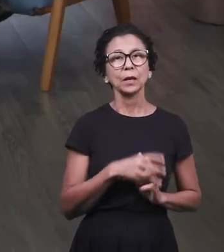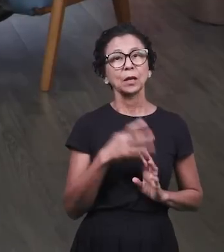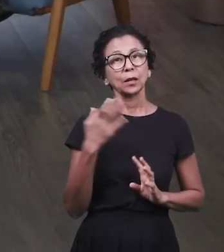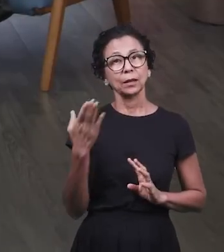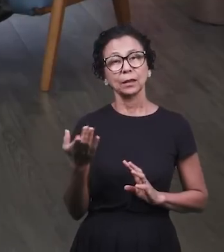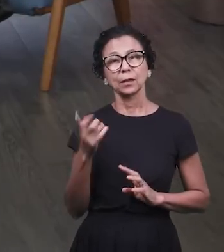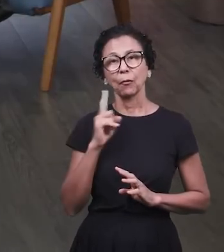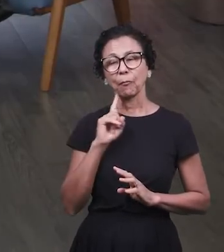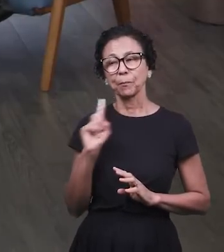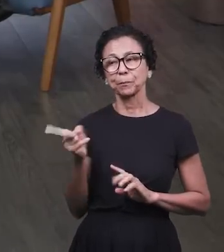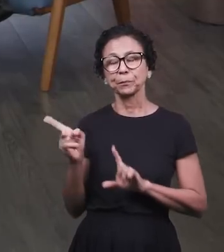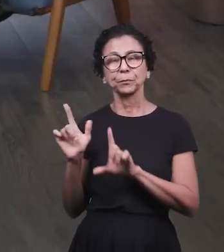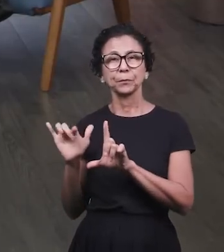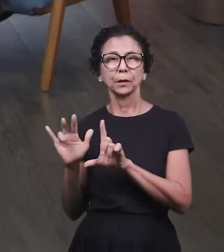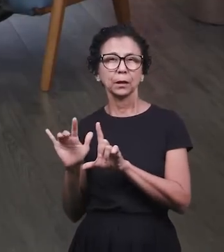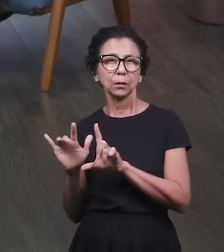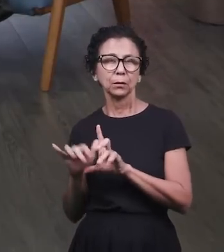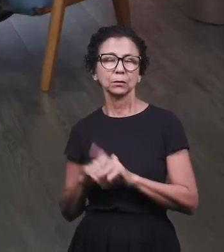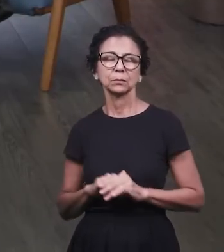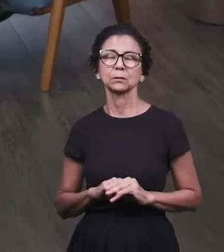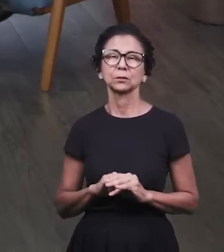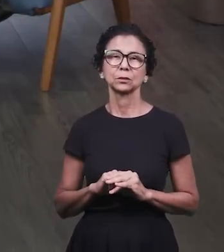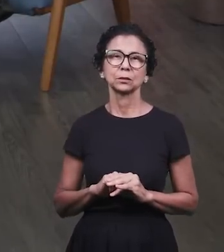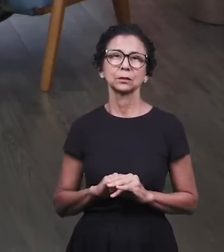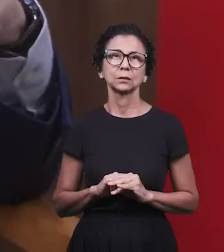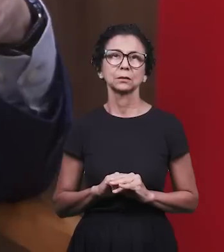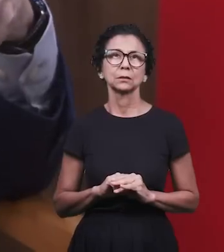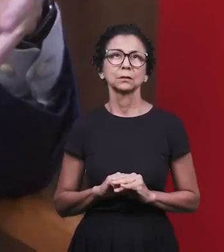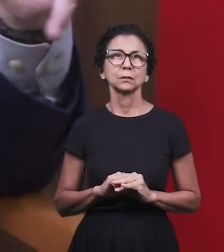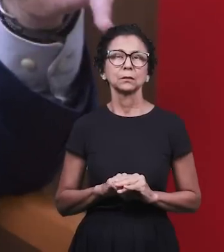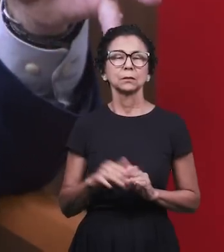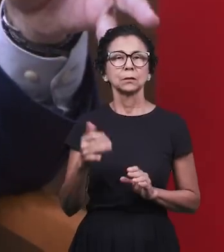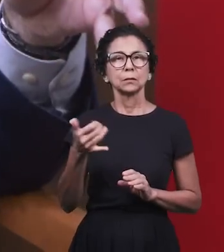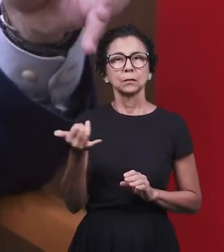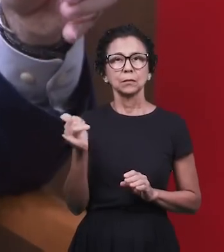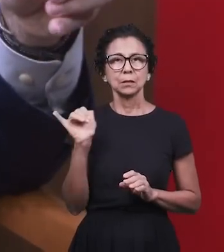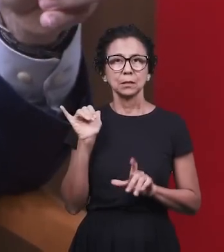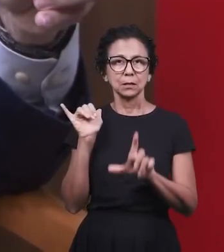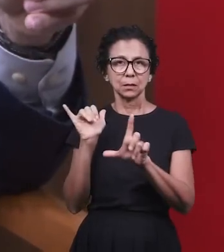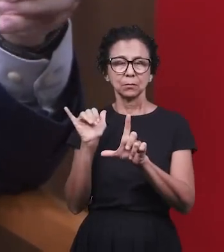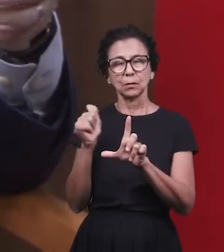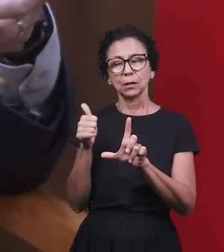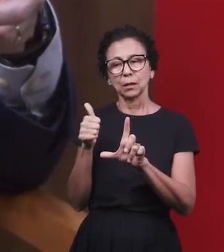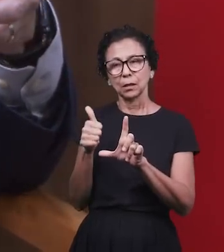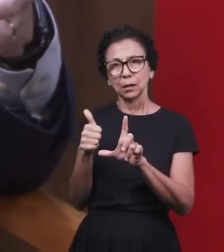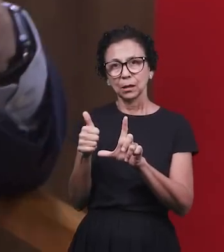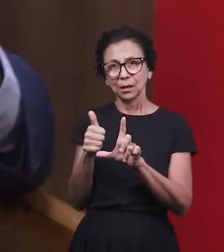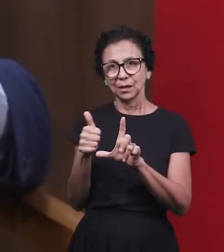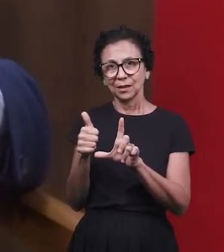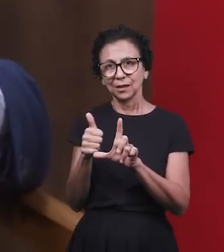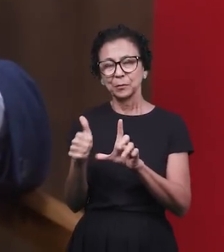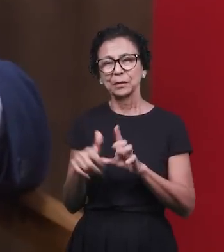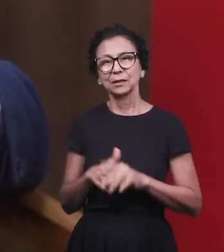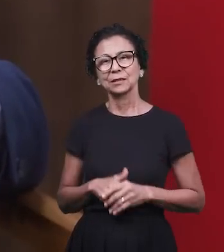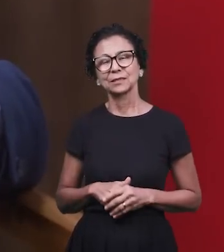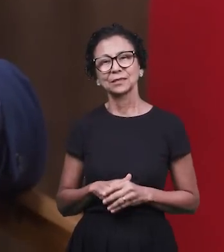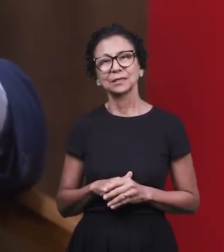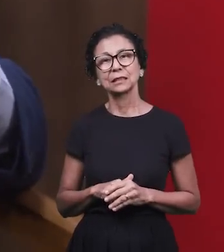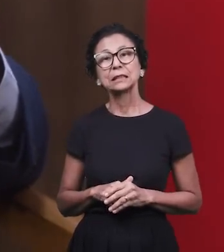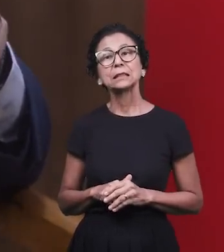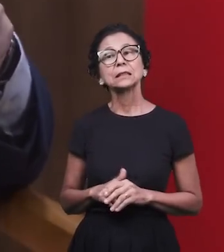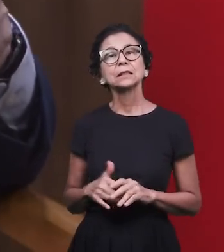já aparecendo. E você pode apontar a câmera do seu celular para ele e assim será